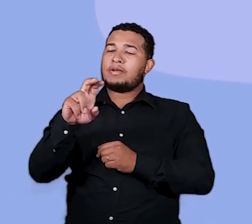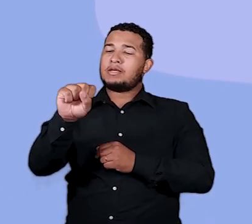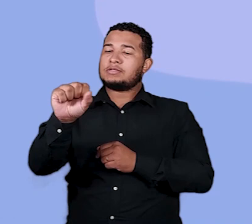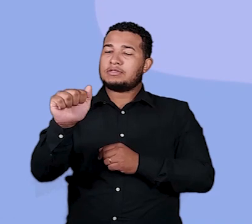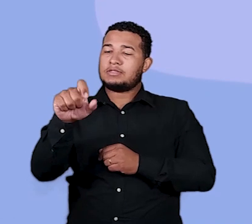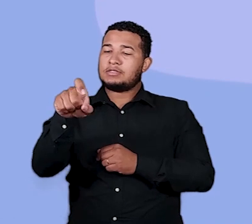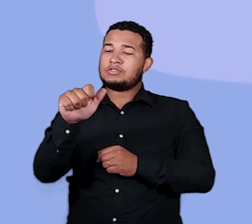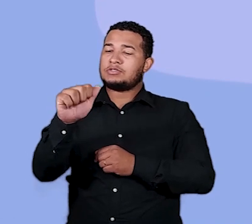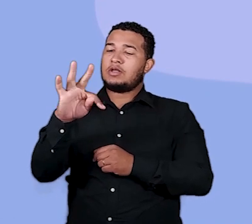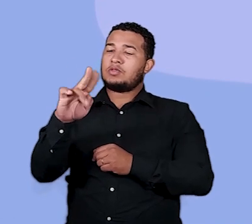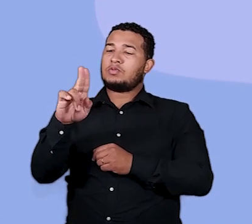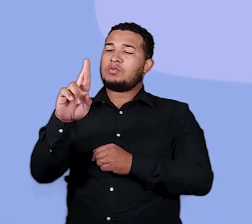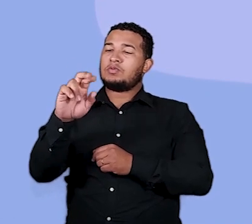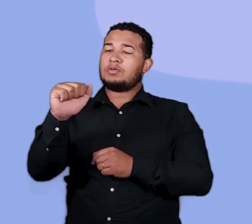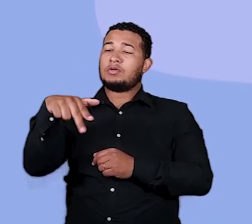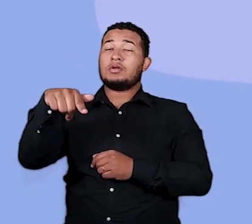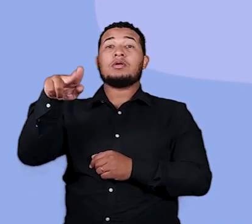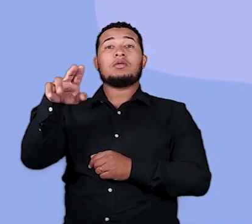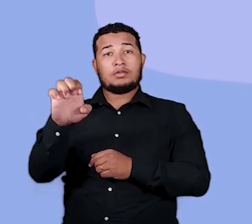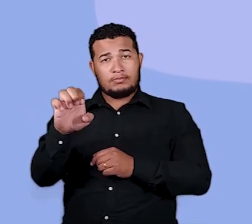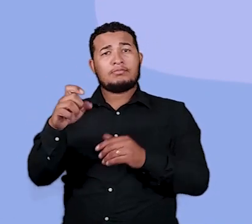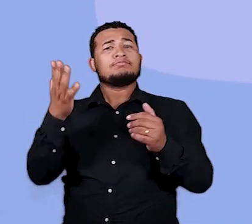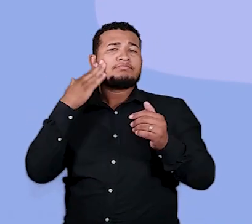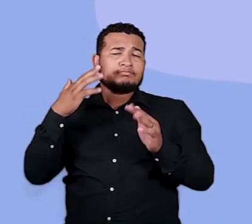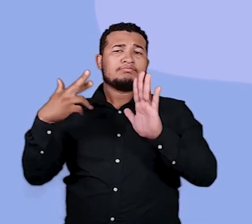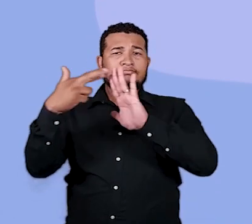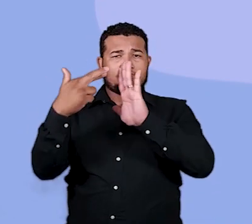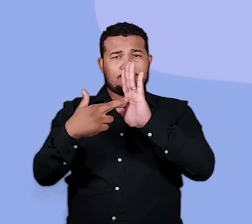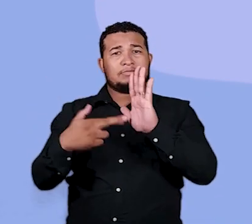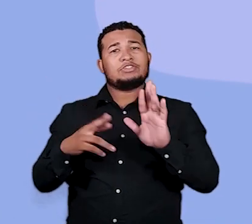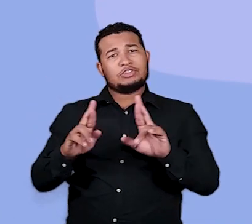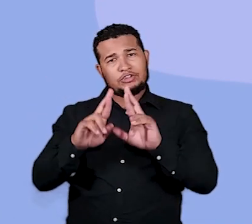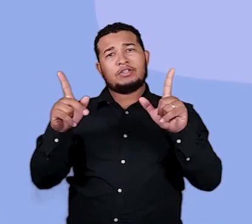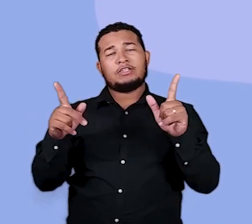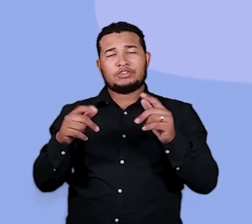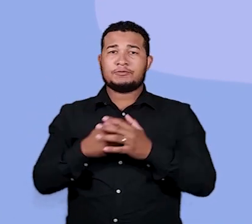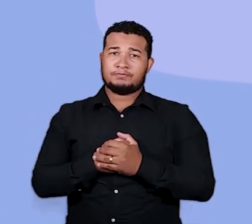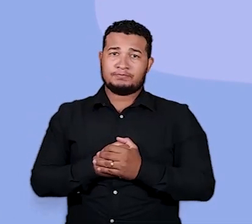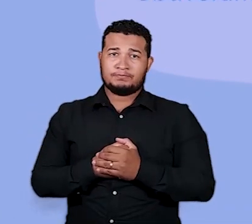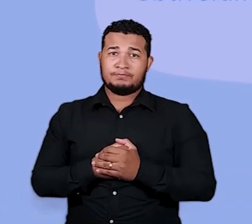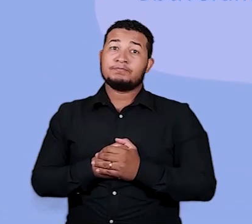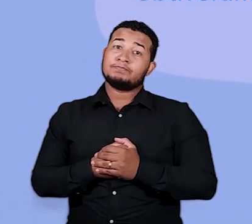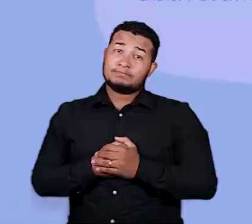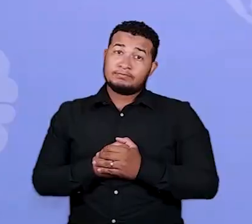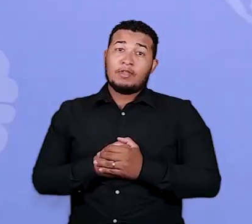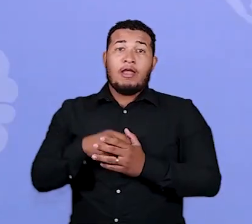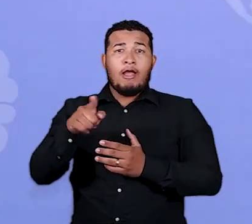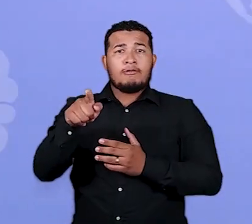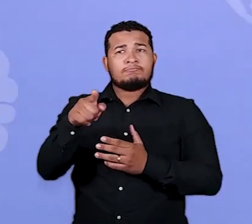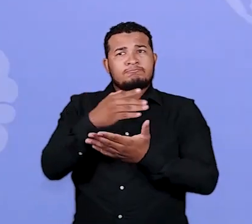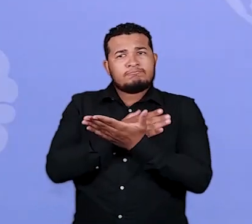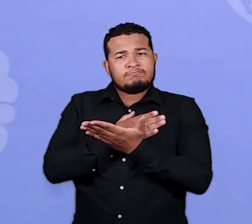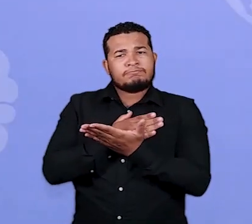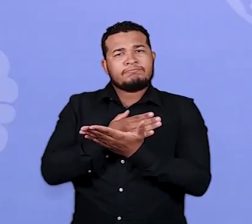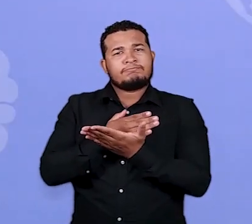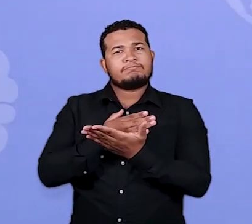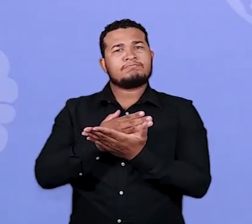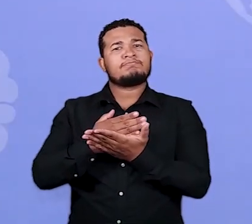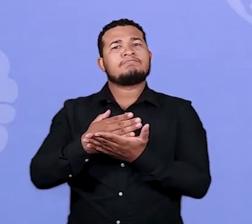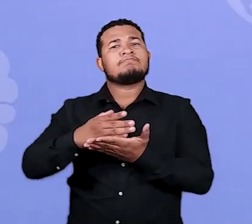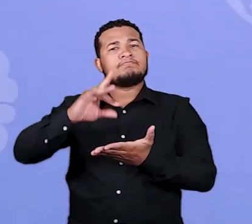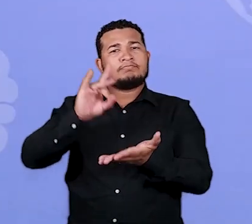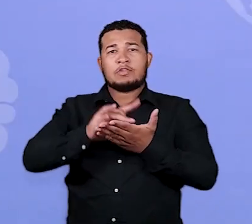chaturanque, provavelmente com regras diferentes em relação ao jogo indiano. Aí foi